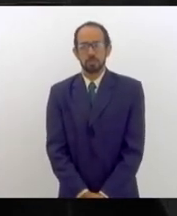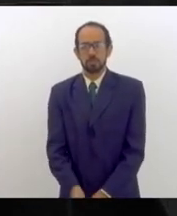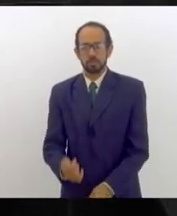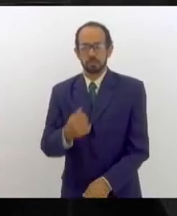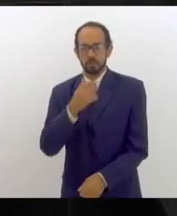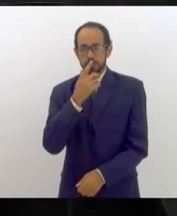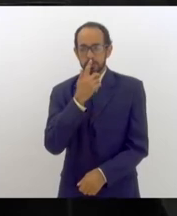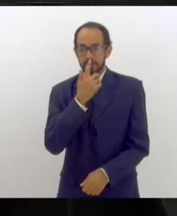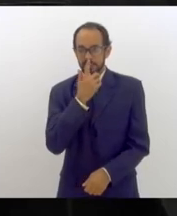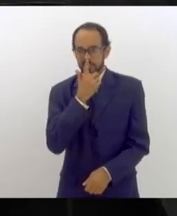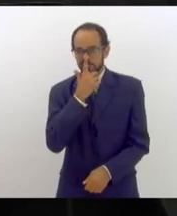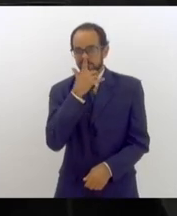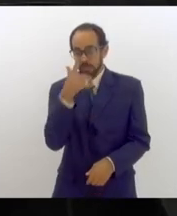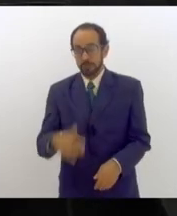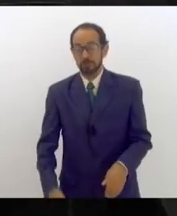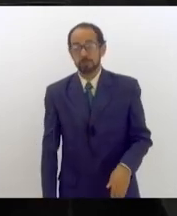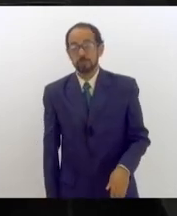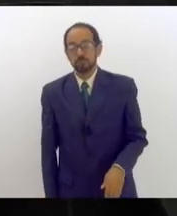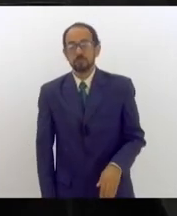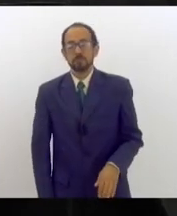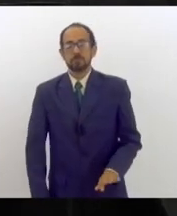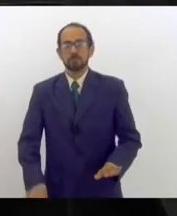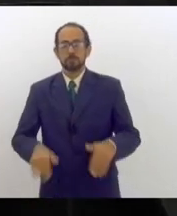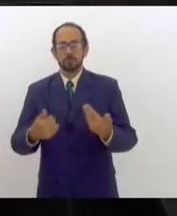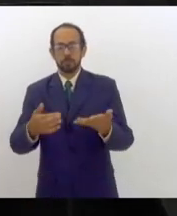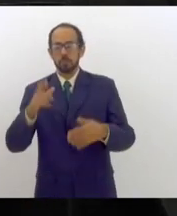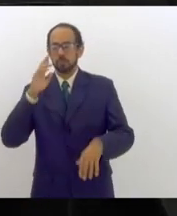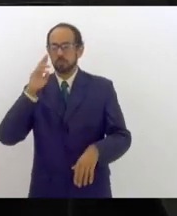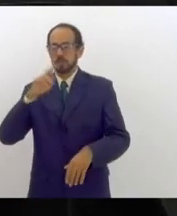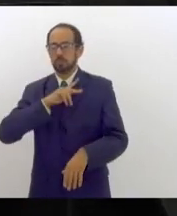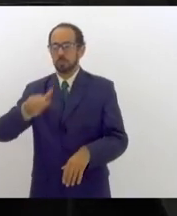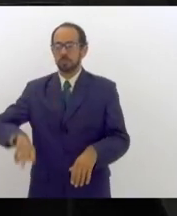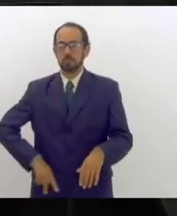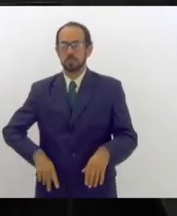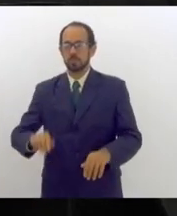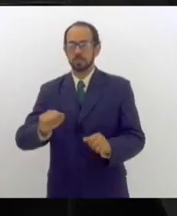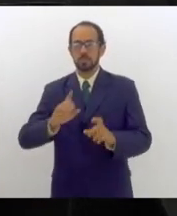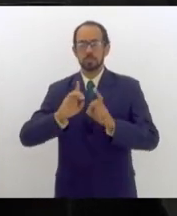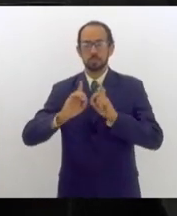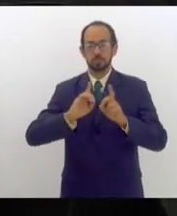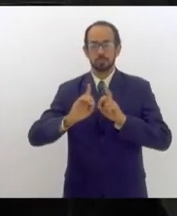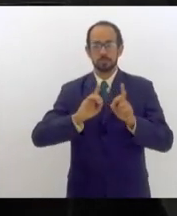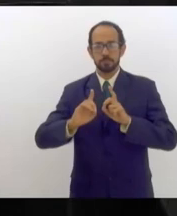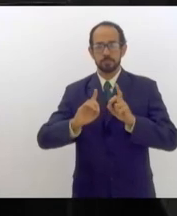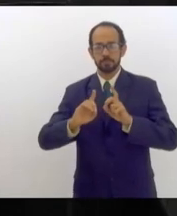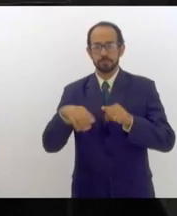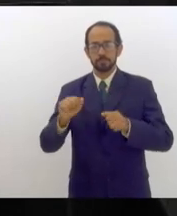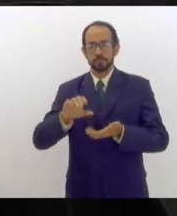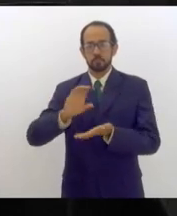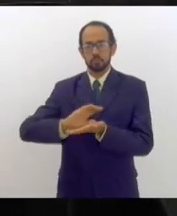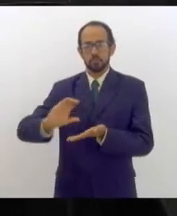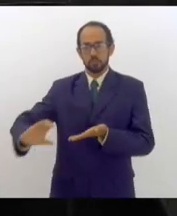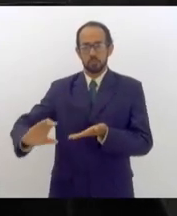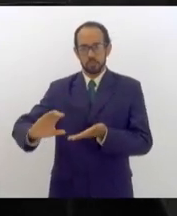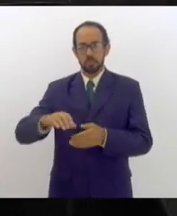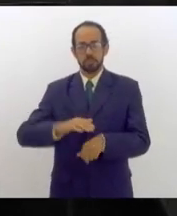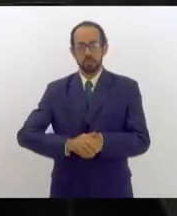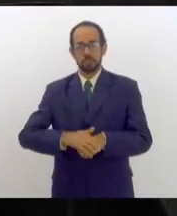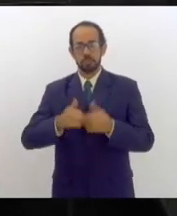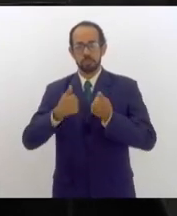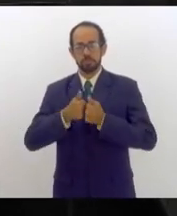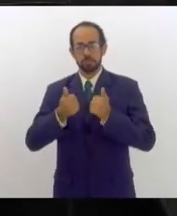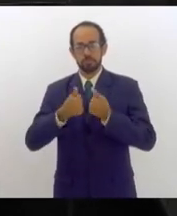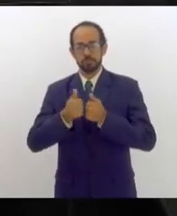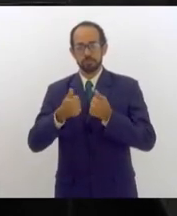então senhora presidente esse debate de fonte de financiamento para o transporte